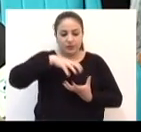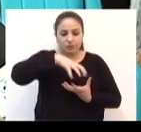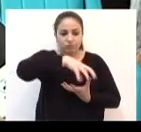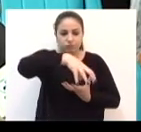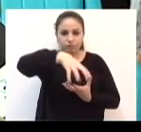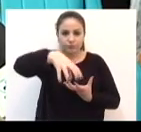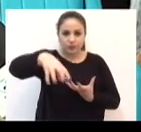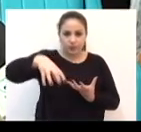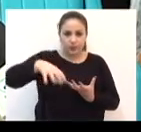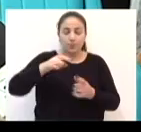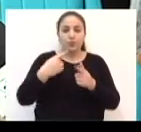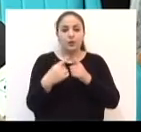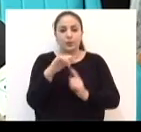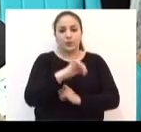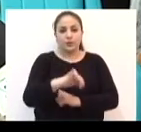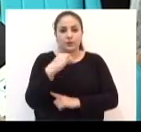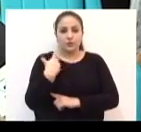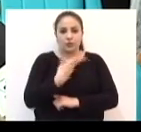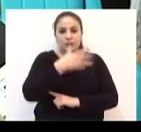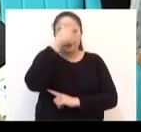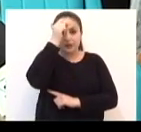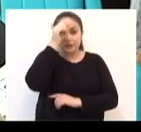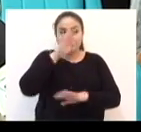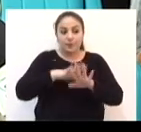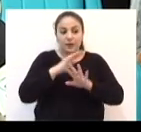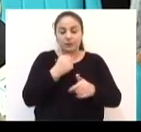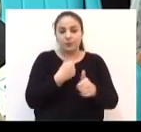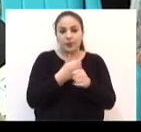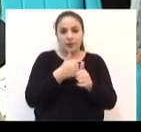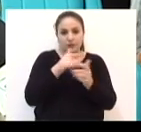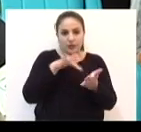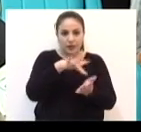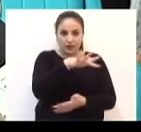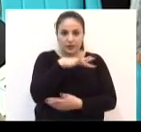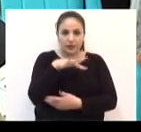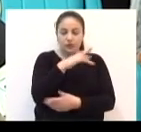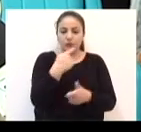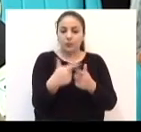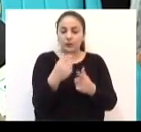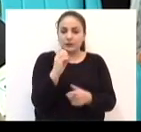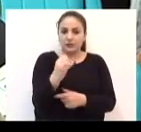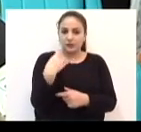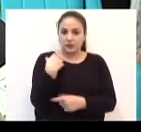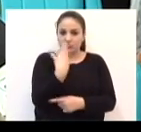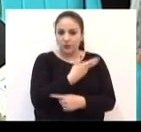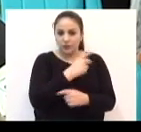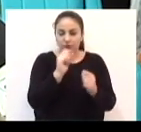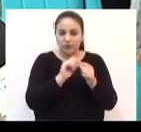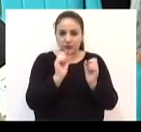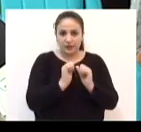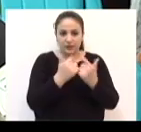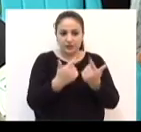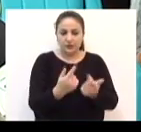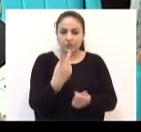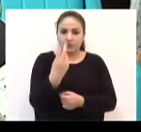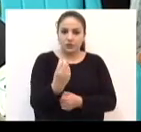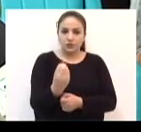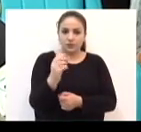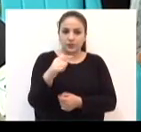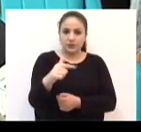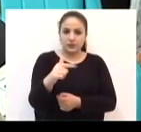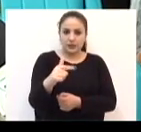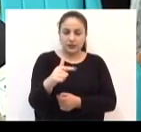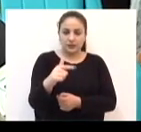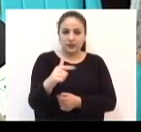por que é importante que a nossa previsão seja o mais próximo da realidade? Porque quando nós colocarmos as ações para 2017 e o